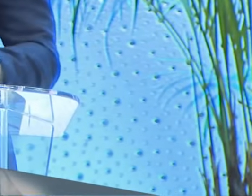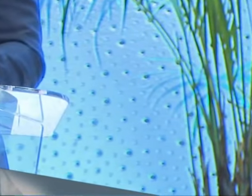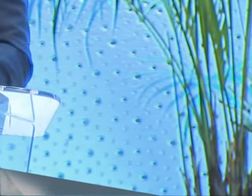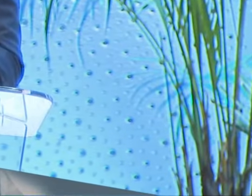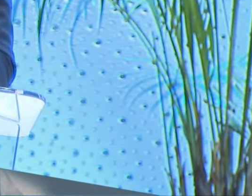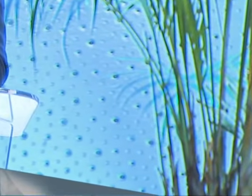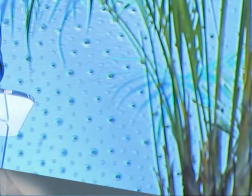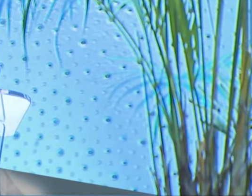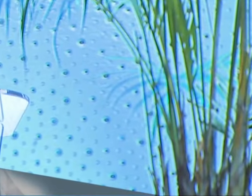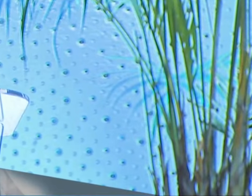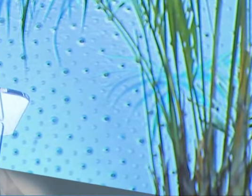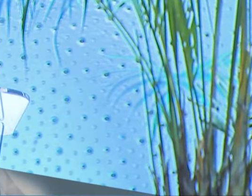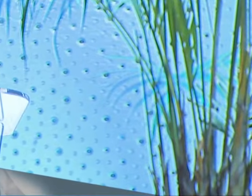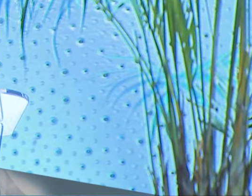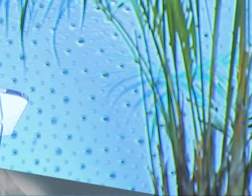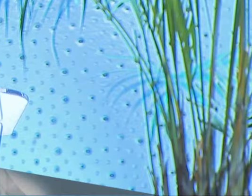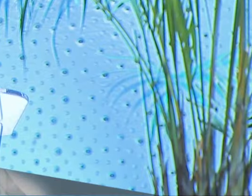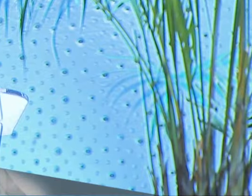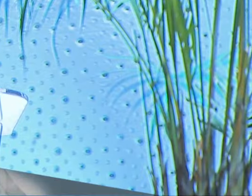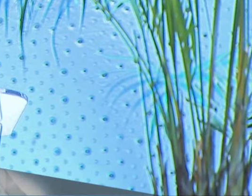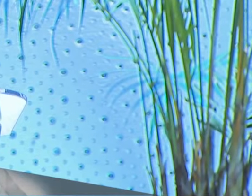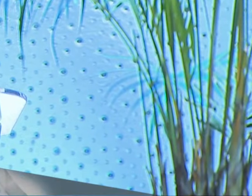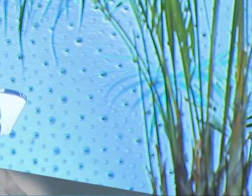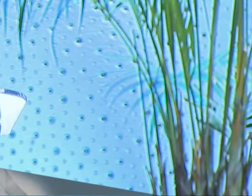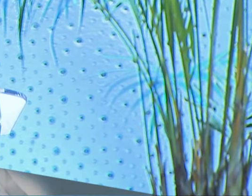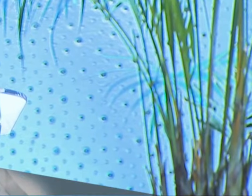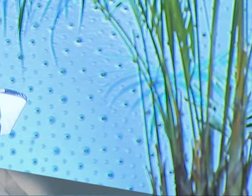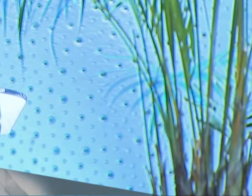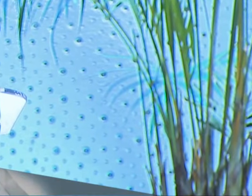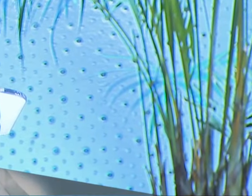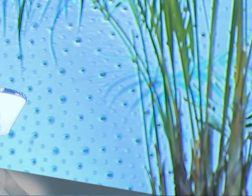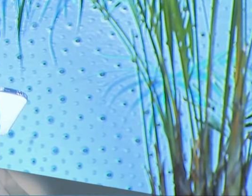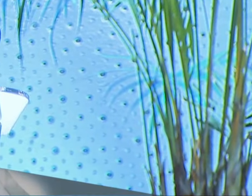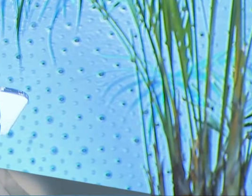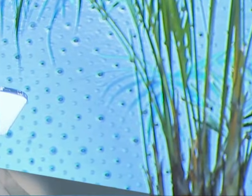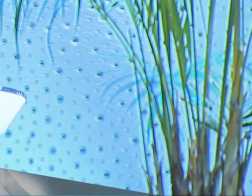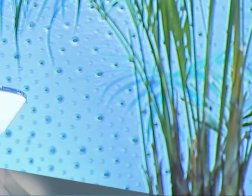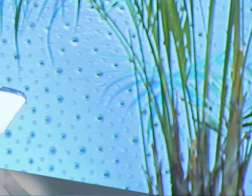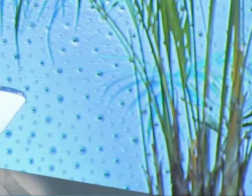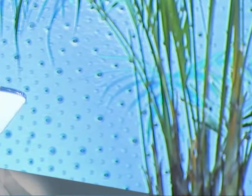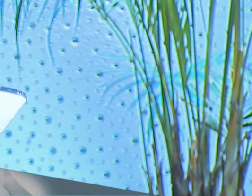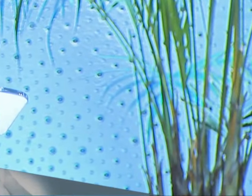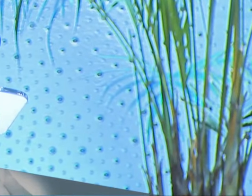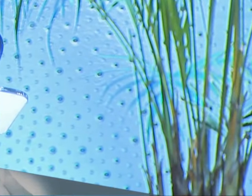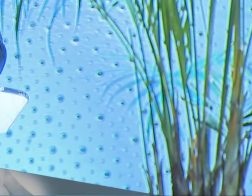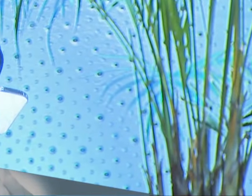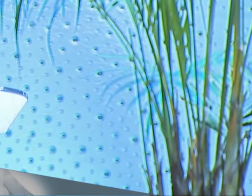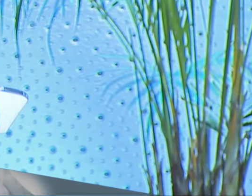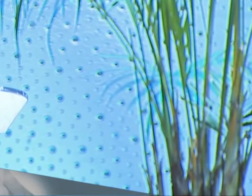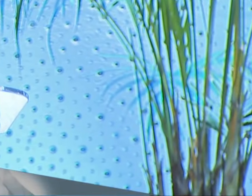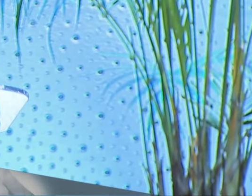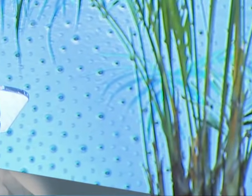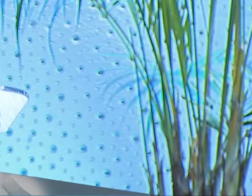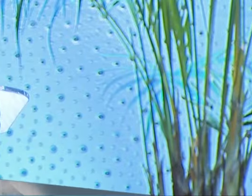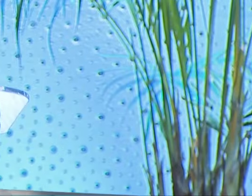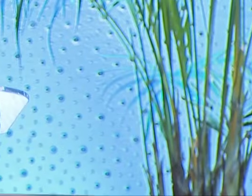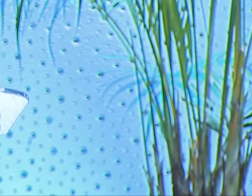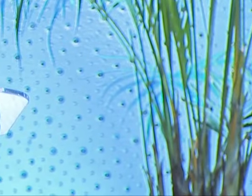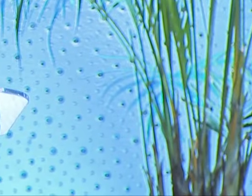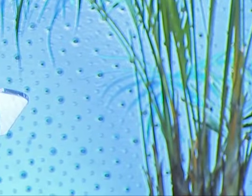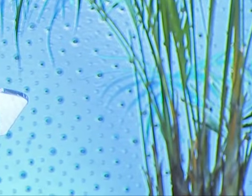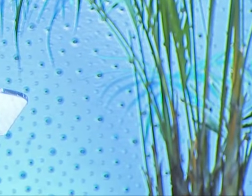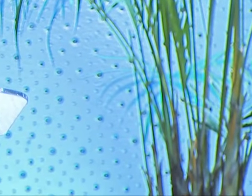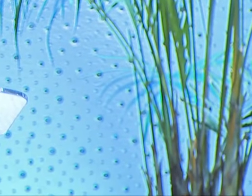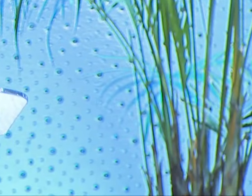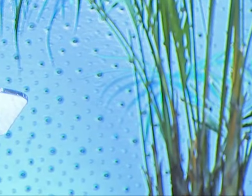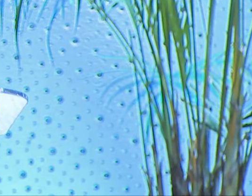está muito enfermo, filho do nosso querido irmão Piotr. Vamos orar pelo Delton, está hospitalizado